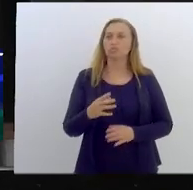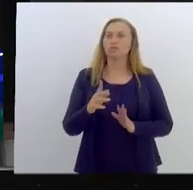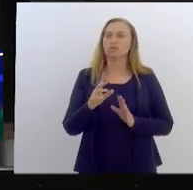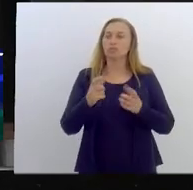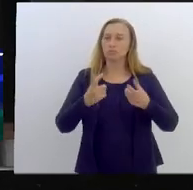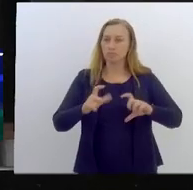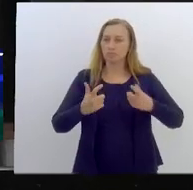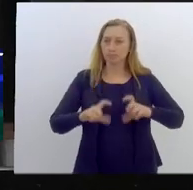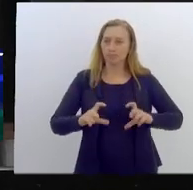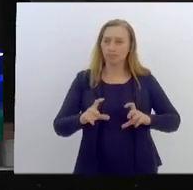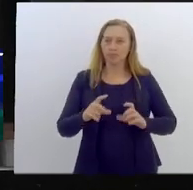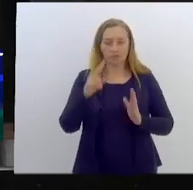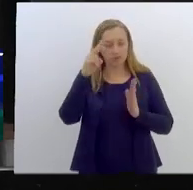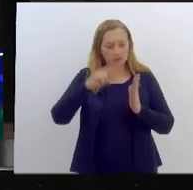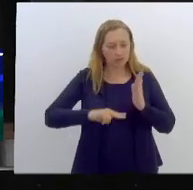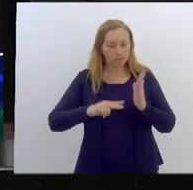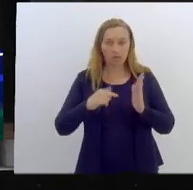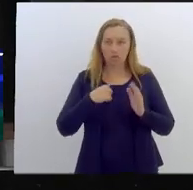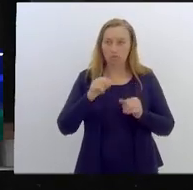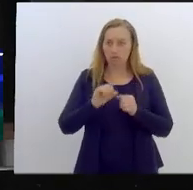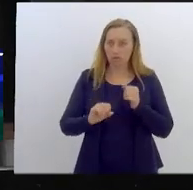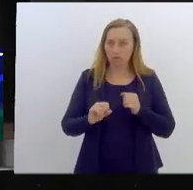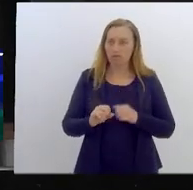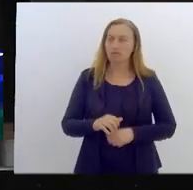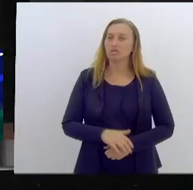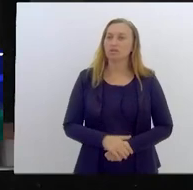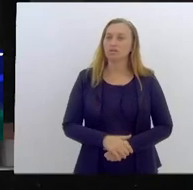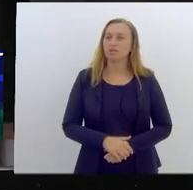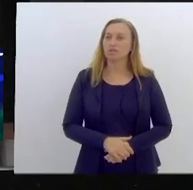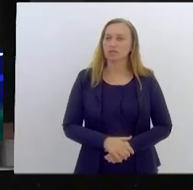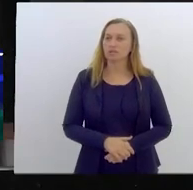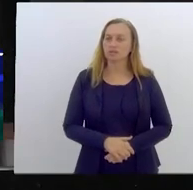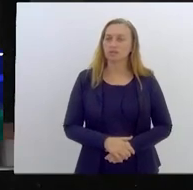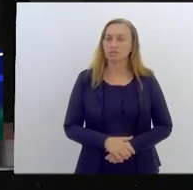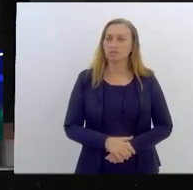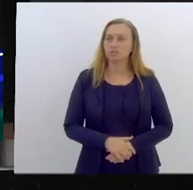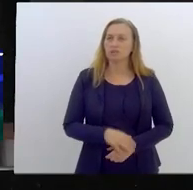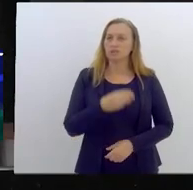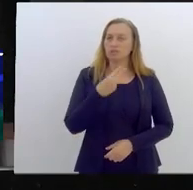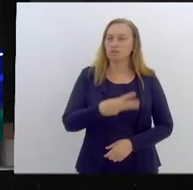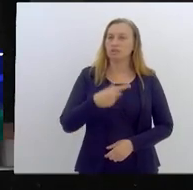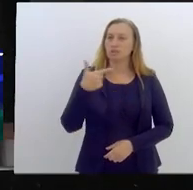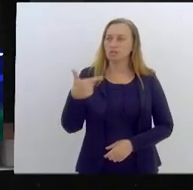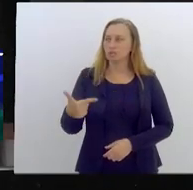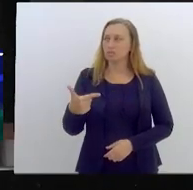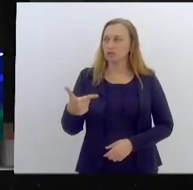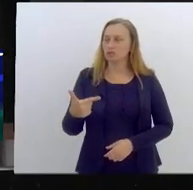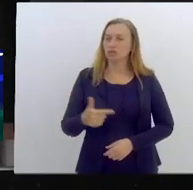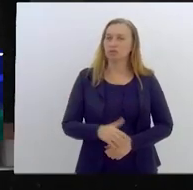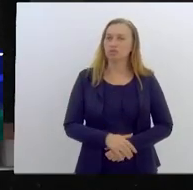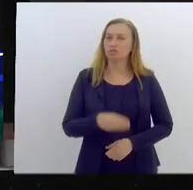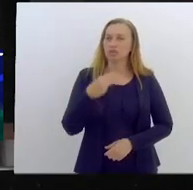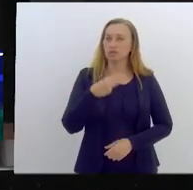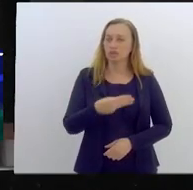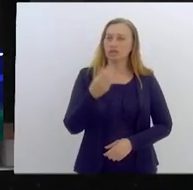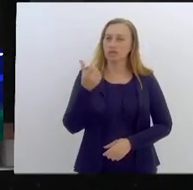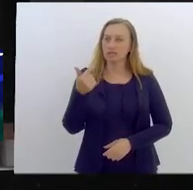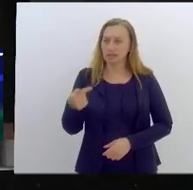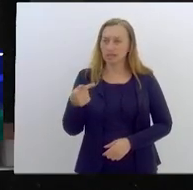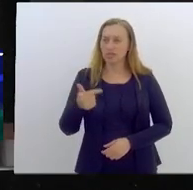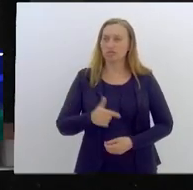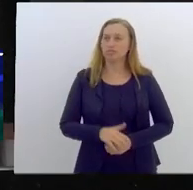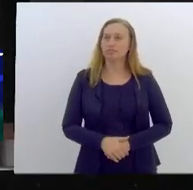leitura, eu digo, olha, isso foi entre 32 e 37.